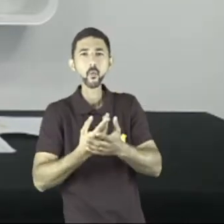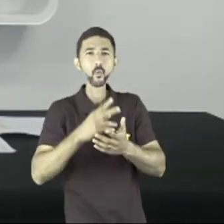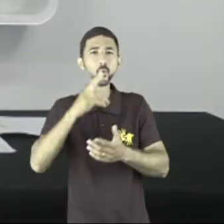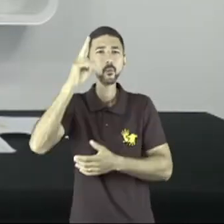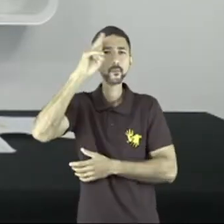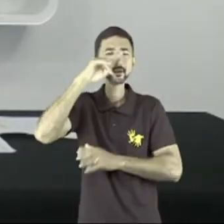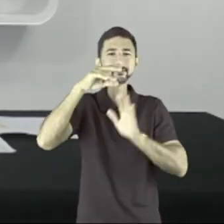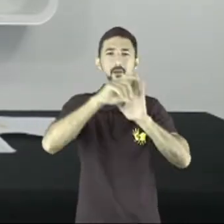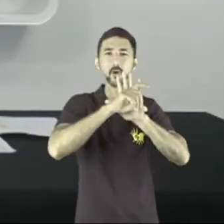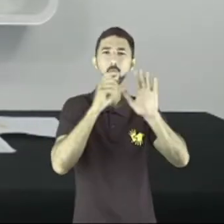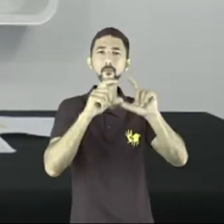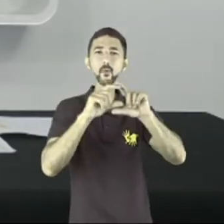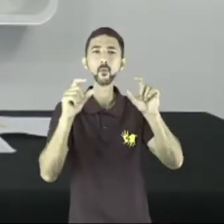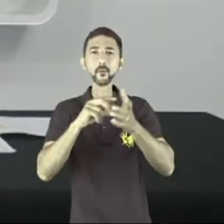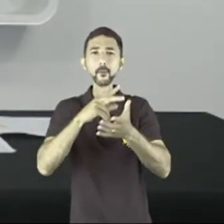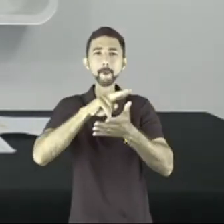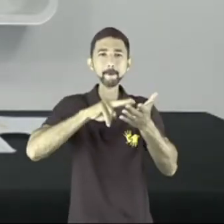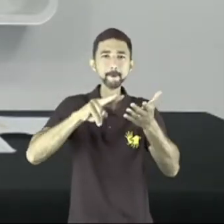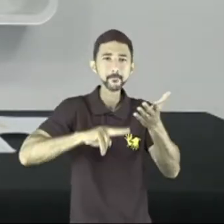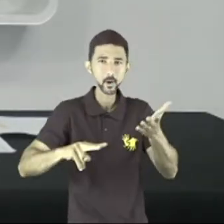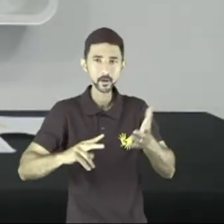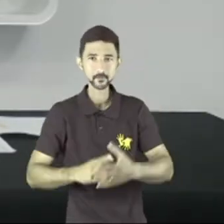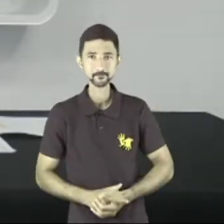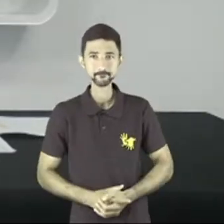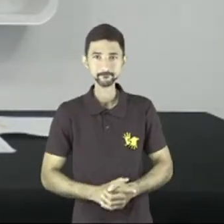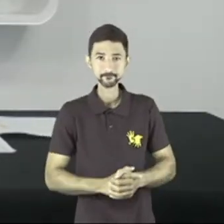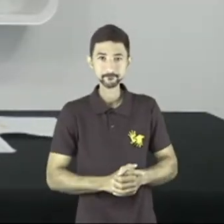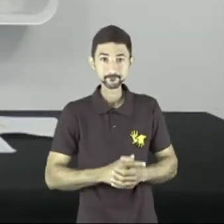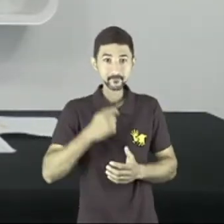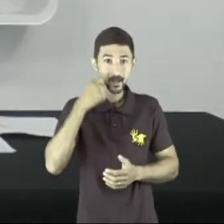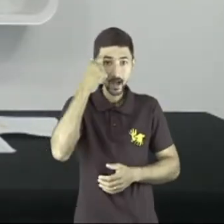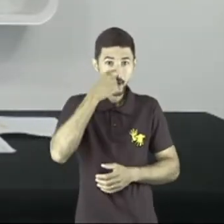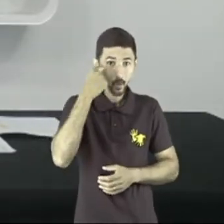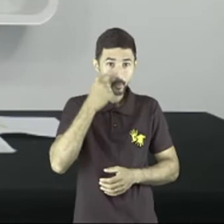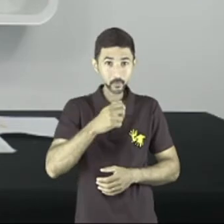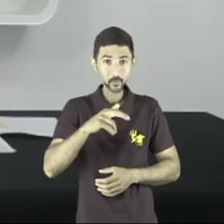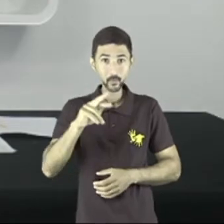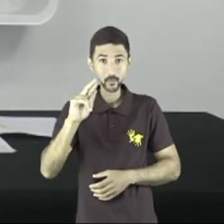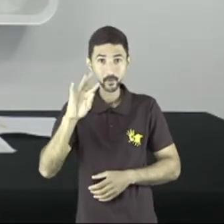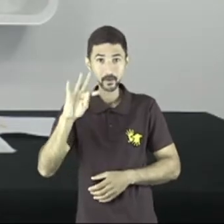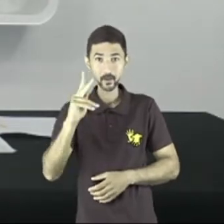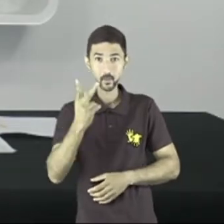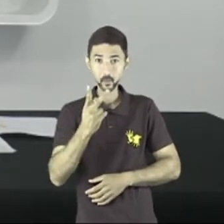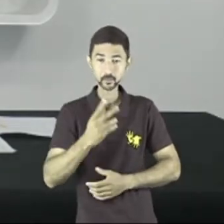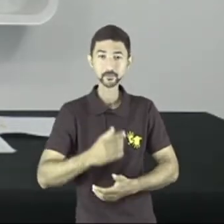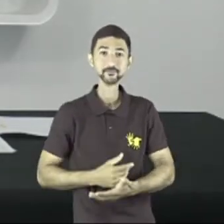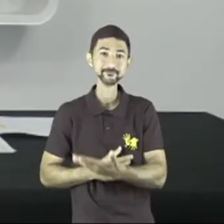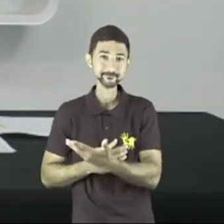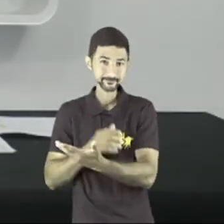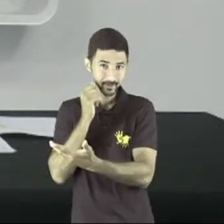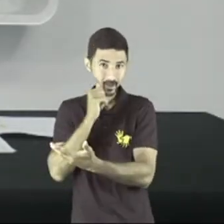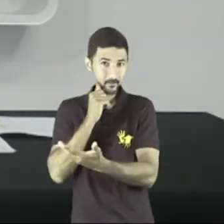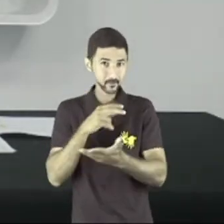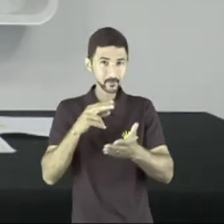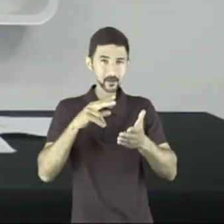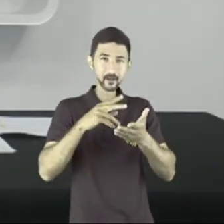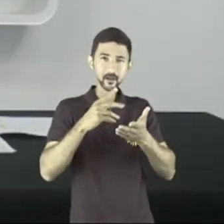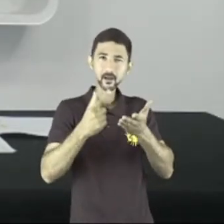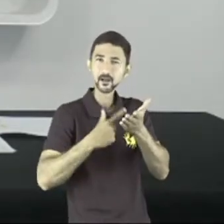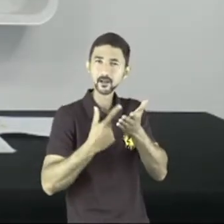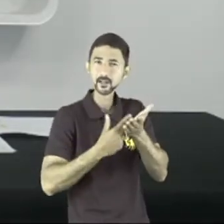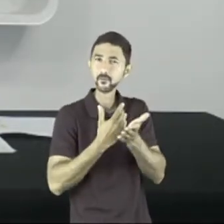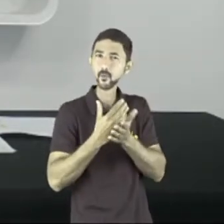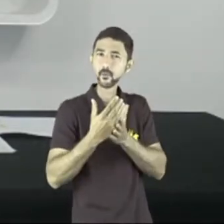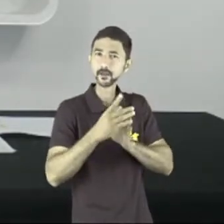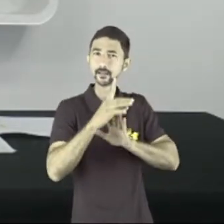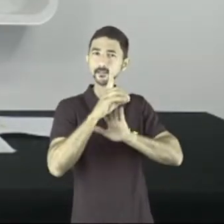algumas estrofes do poema, segundo a autora Ruth Rocha, segundo aquele livro que nós vimos lá no início da